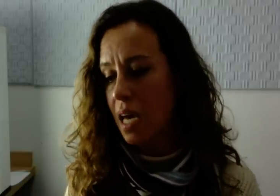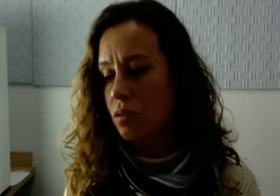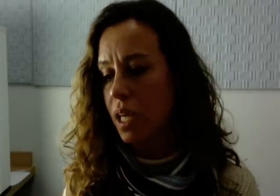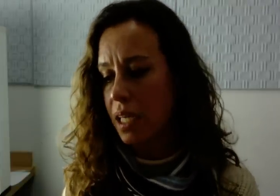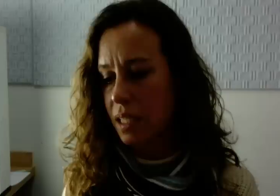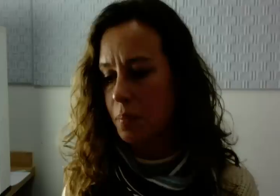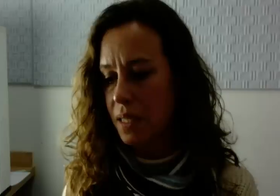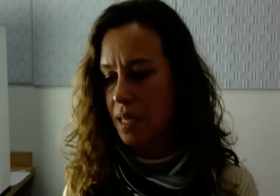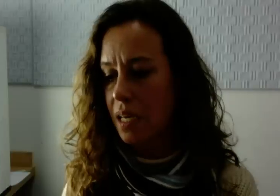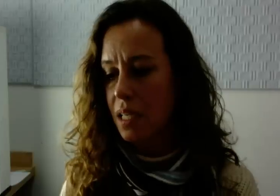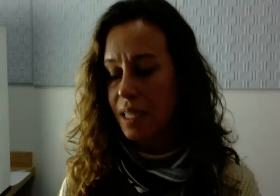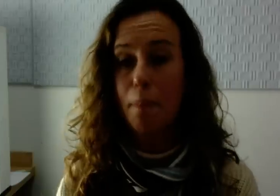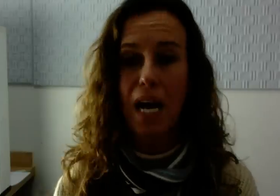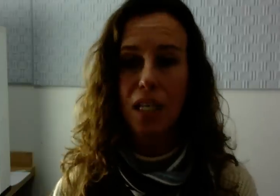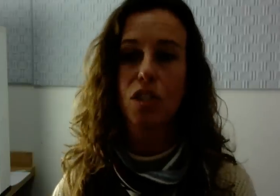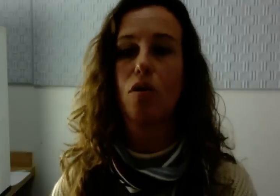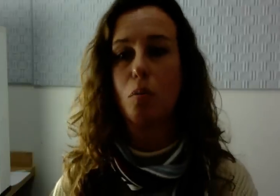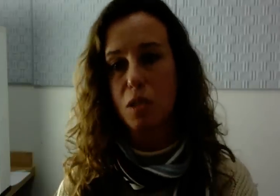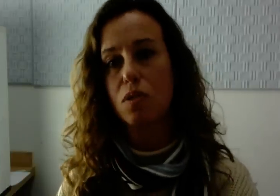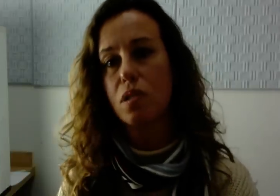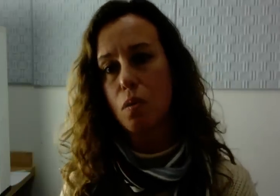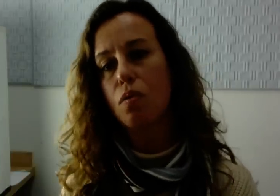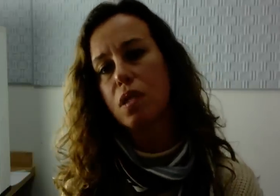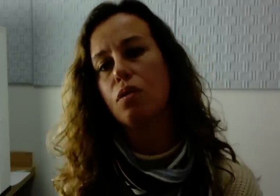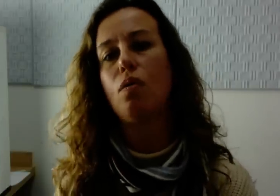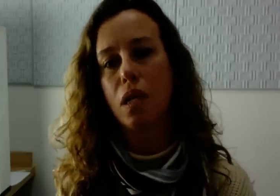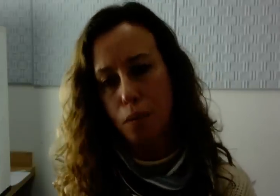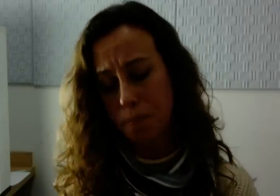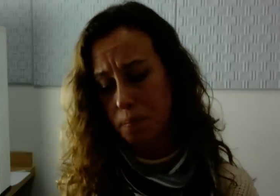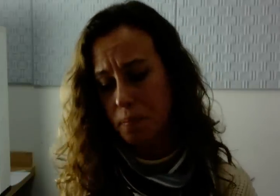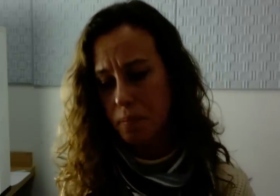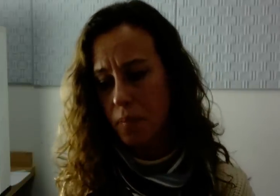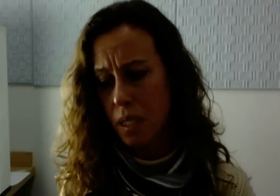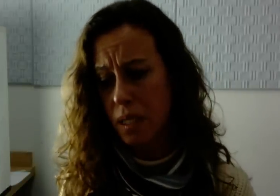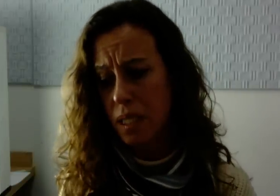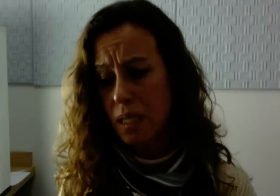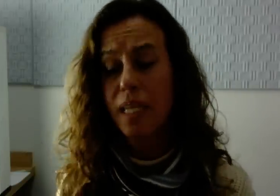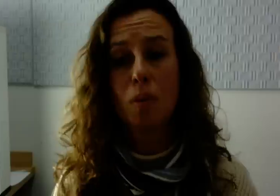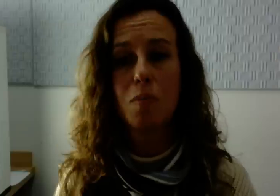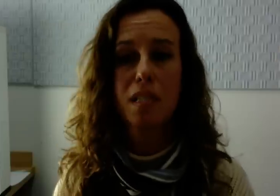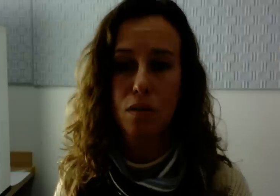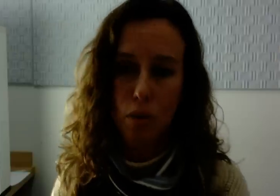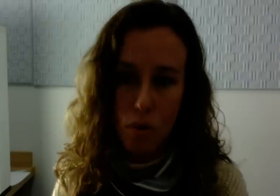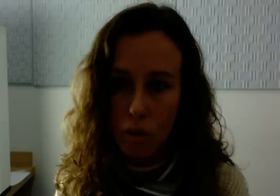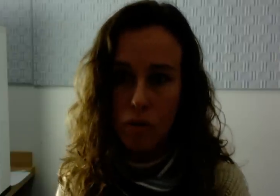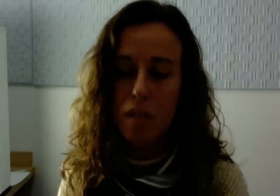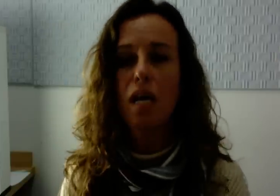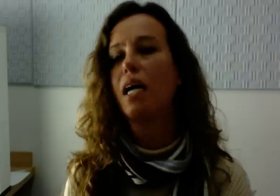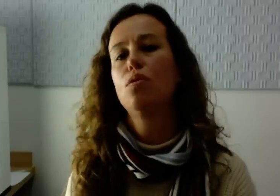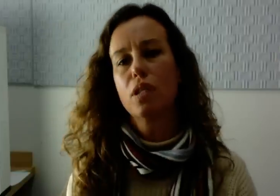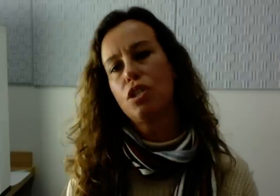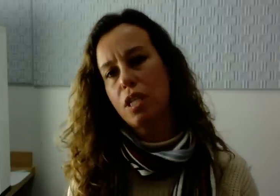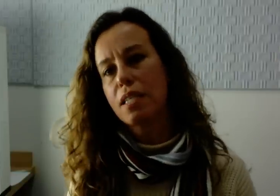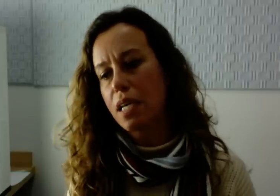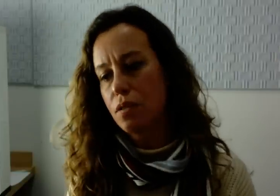avançado né que tenta pensar na prática como que as pessoas estão conseguindo ou não H ter o mesmo acesso que os outros